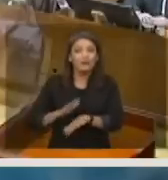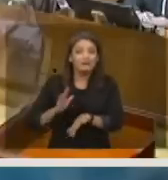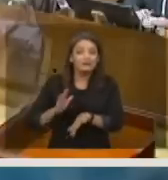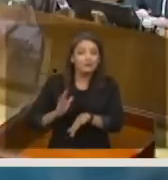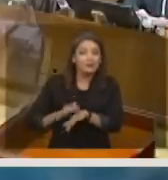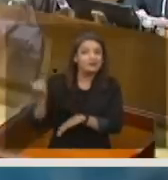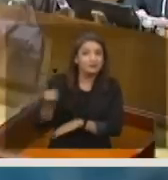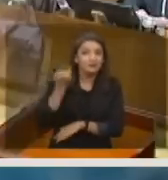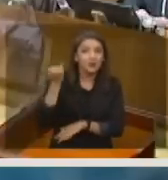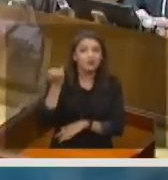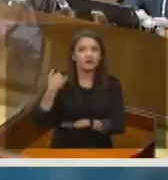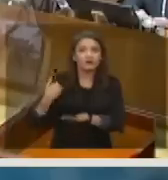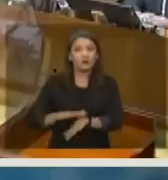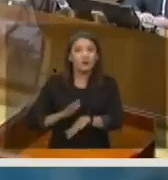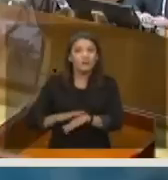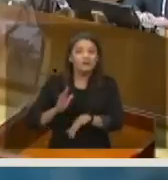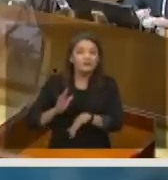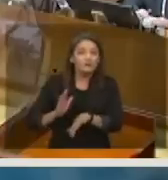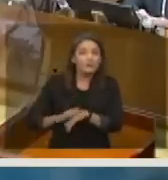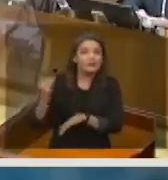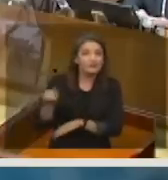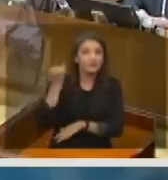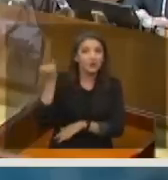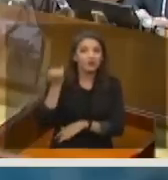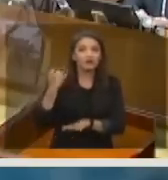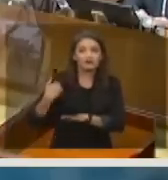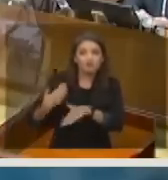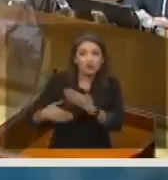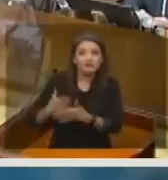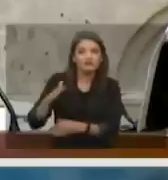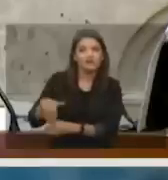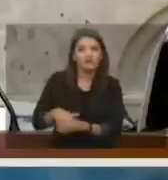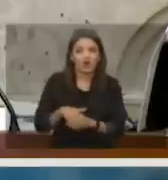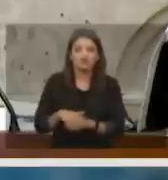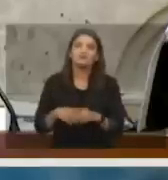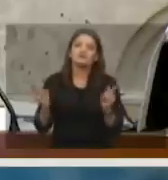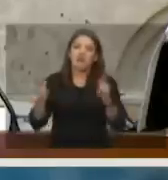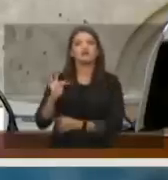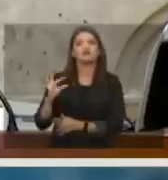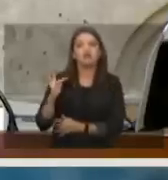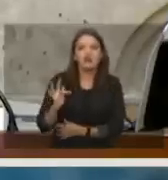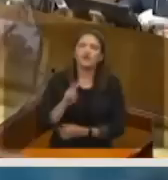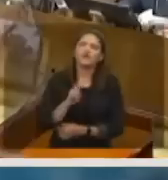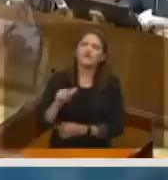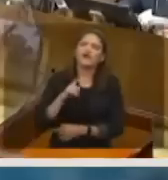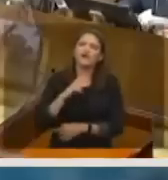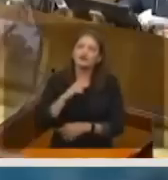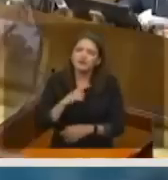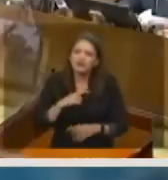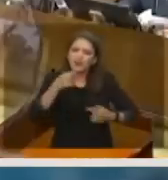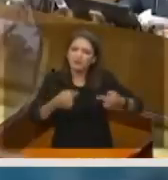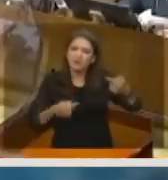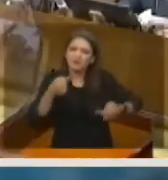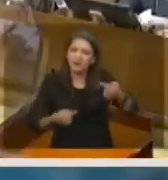boa? É uma lei boa. O que acontecia anteriormente é que você estava punindo, muitas